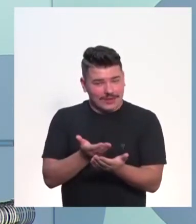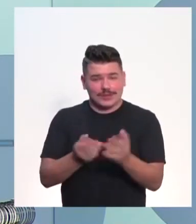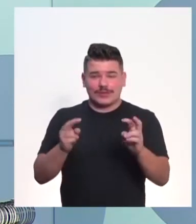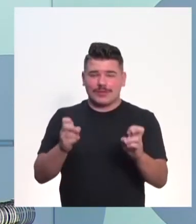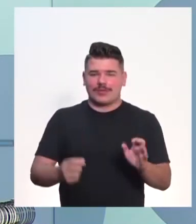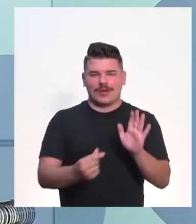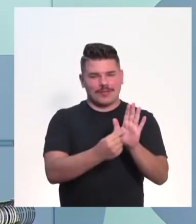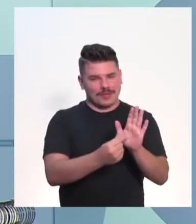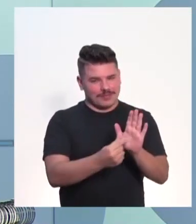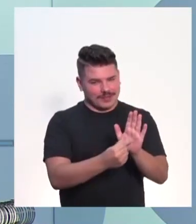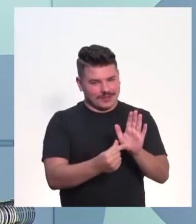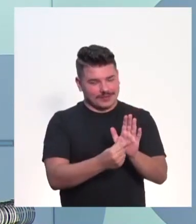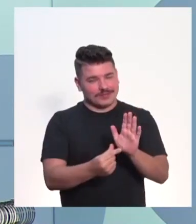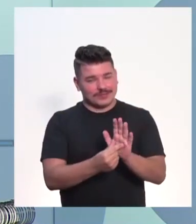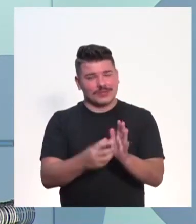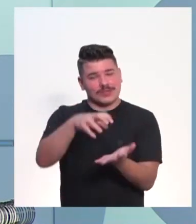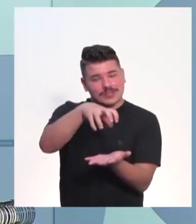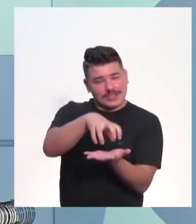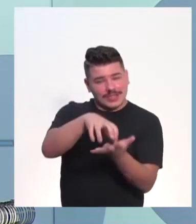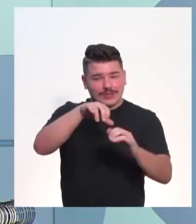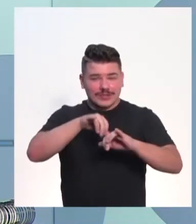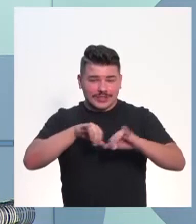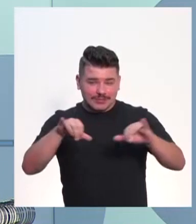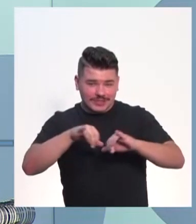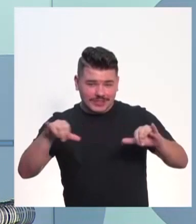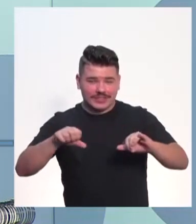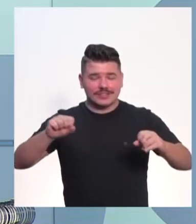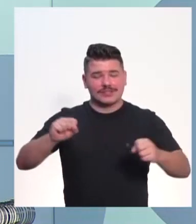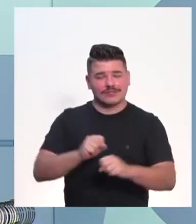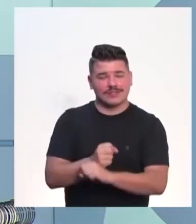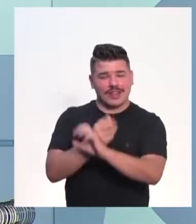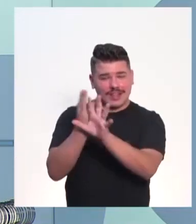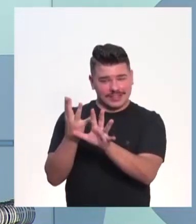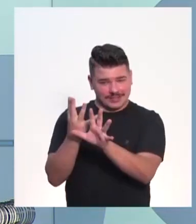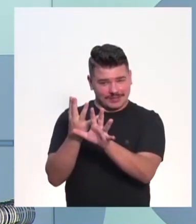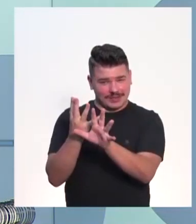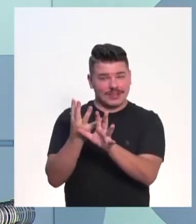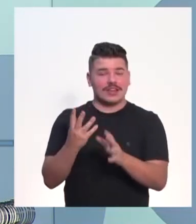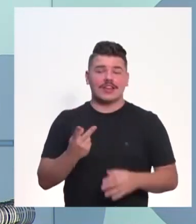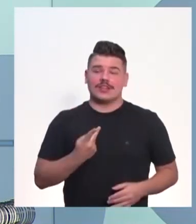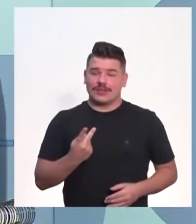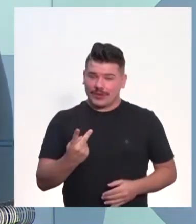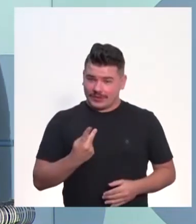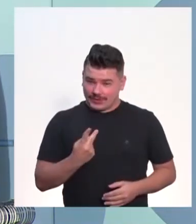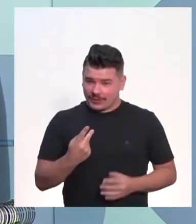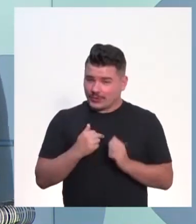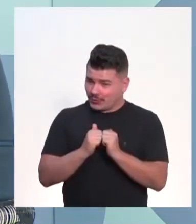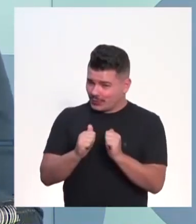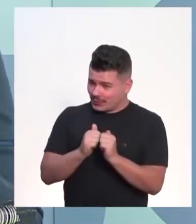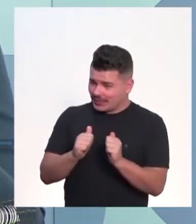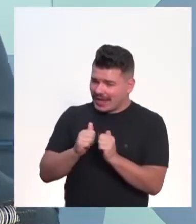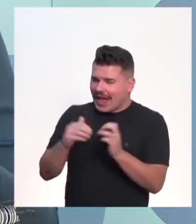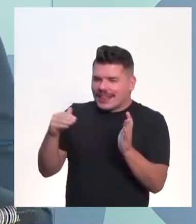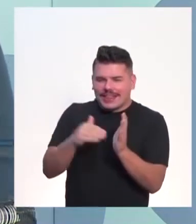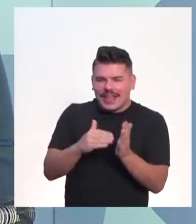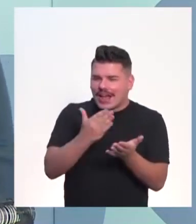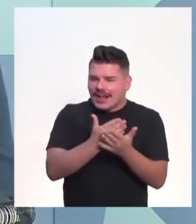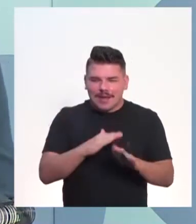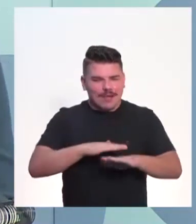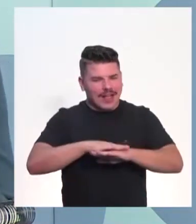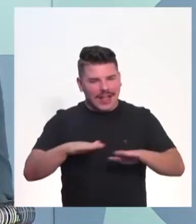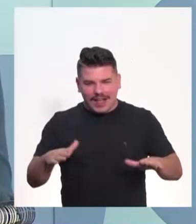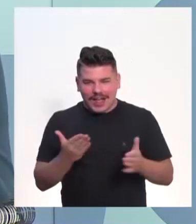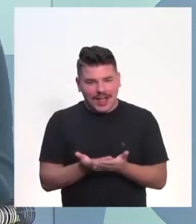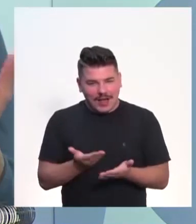Mídias SP. Meu nome é Patrícia e nós vamos estar juntos até o finalzinho dessa aula, pensando em como a gente